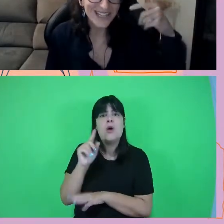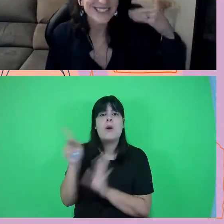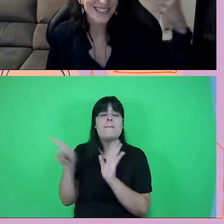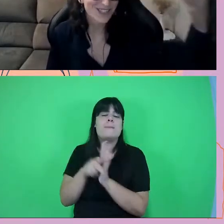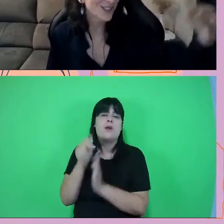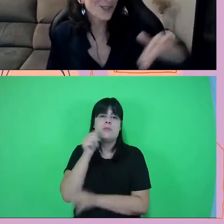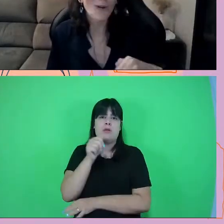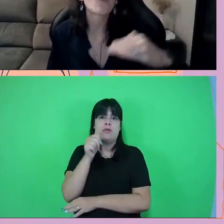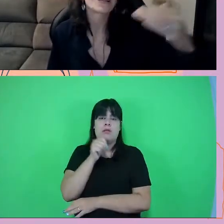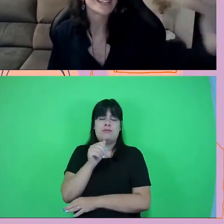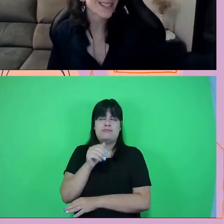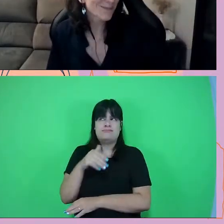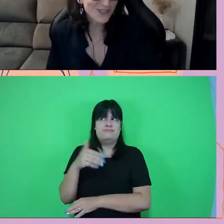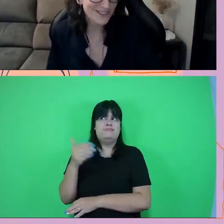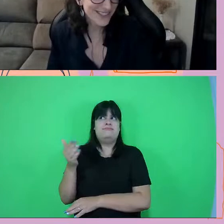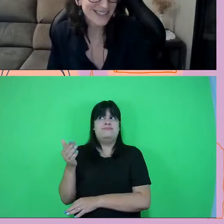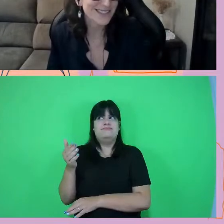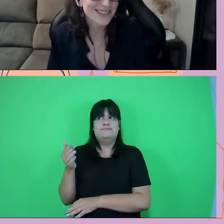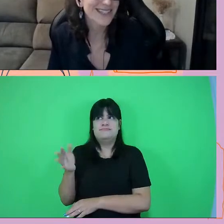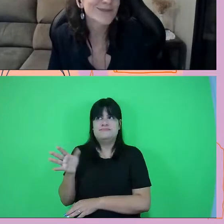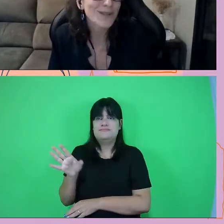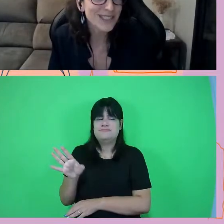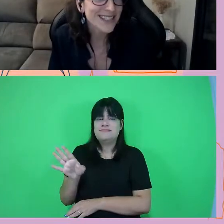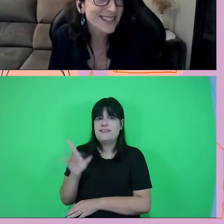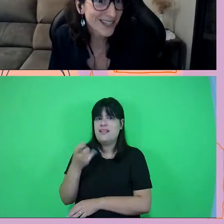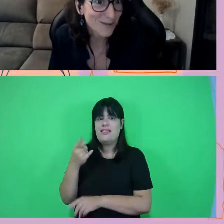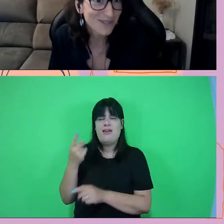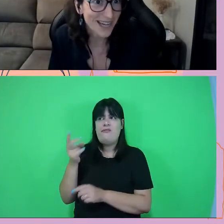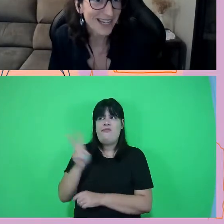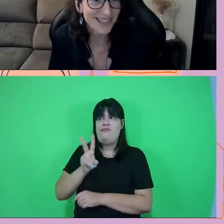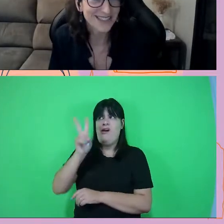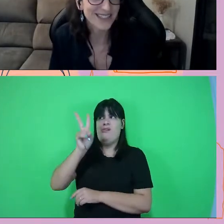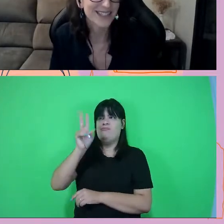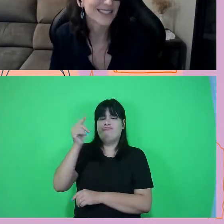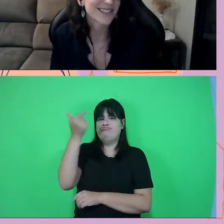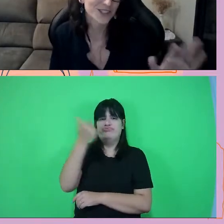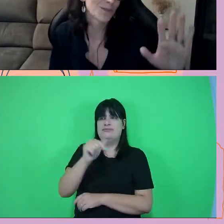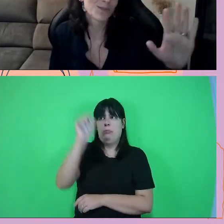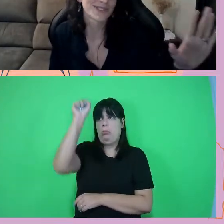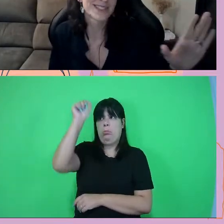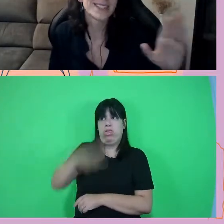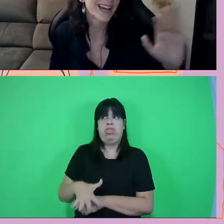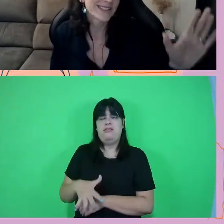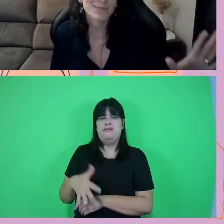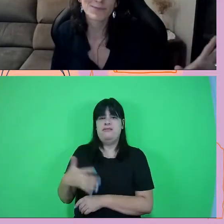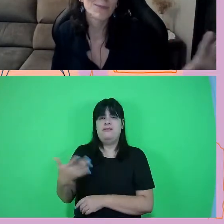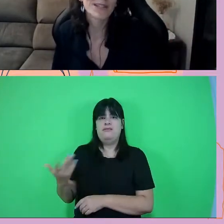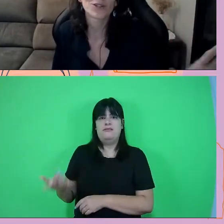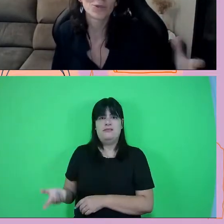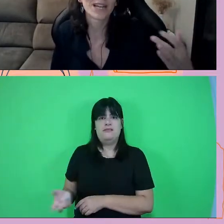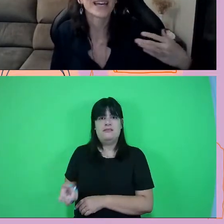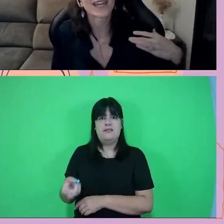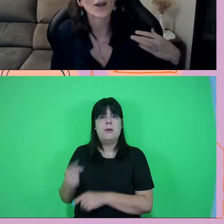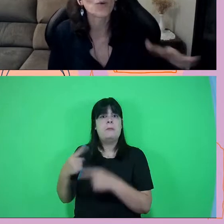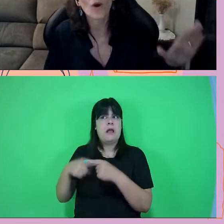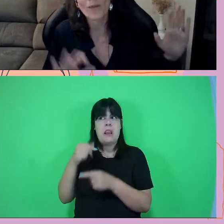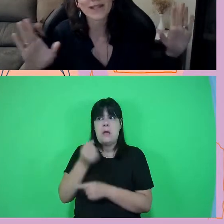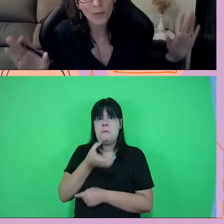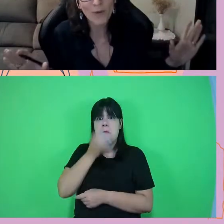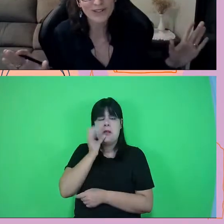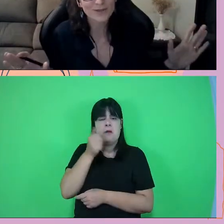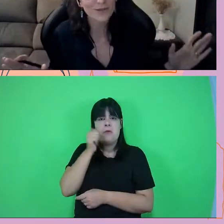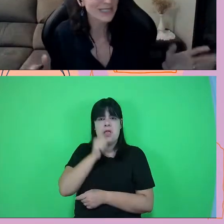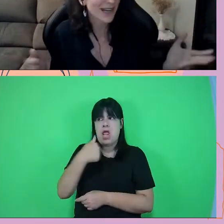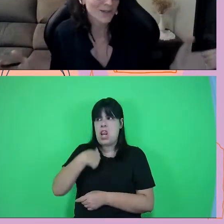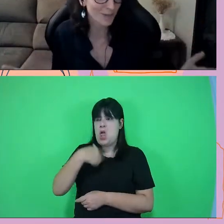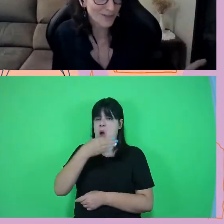Então, quer dizer, de completa desvalorização, né? Assim, exato. Tipo, se é bebida de mulher, eu, homem,